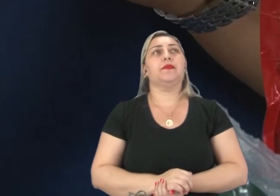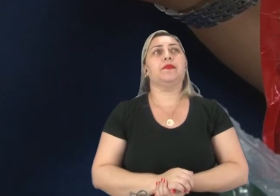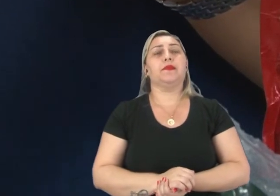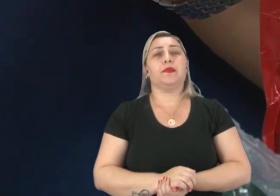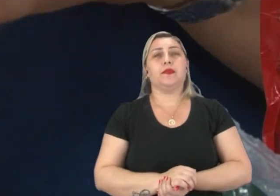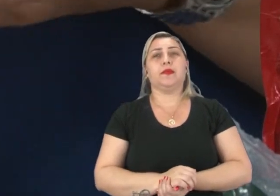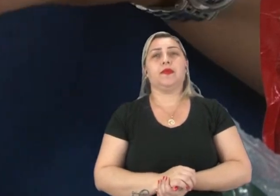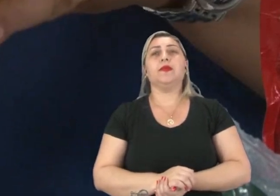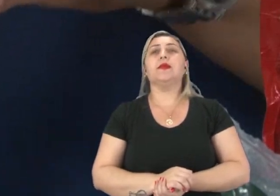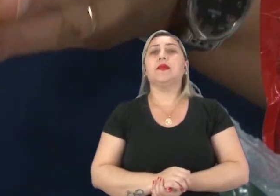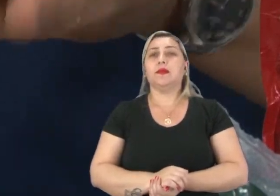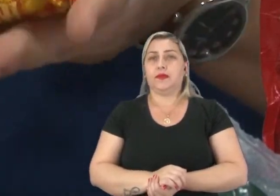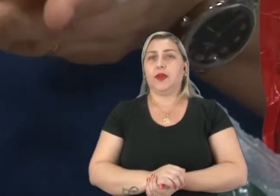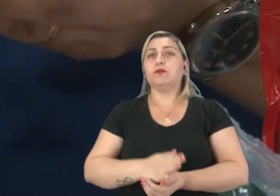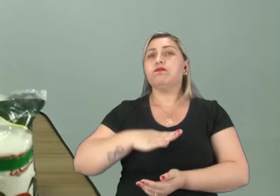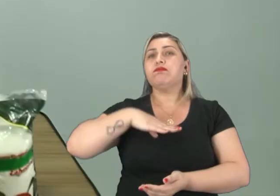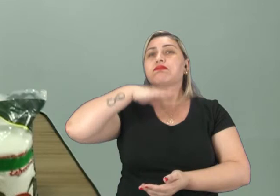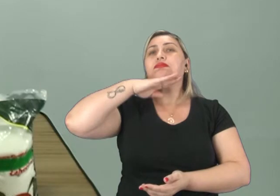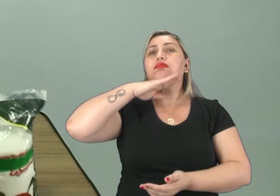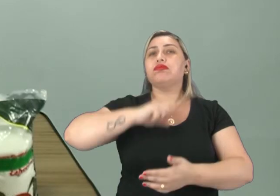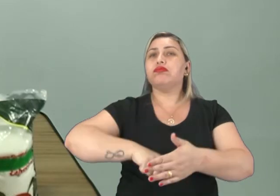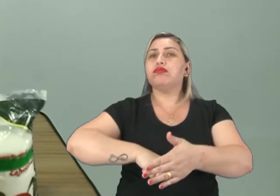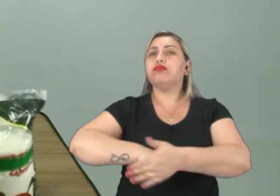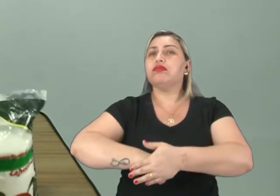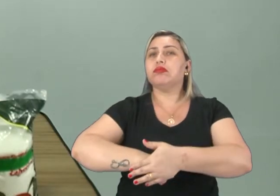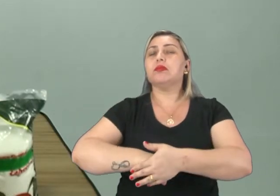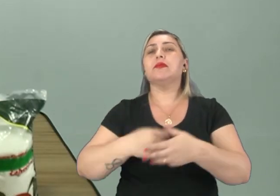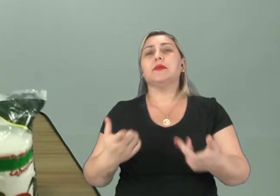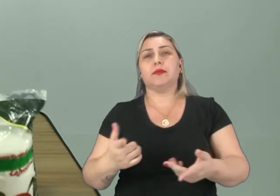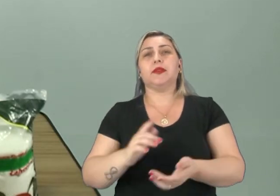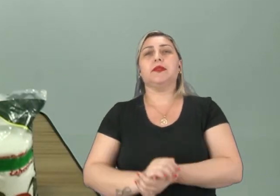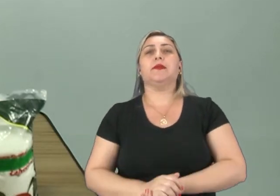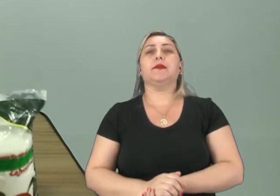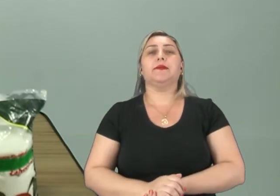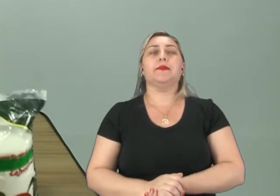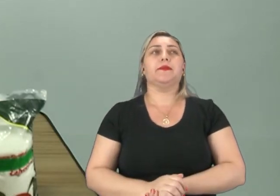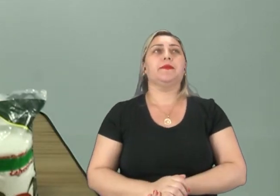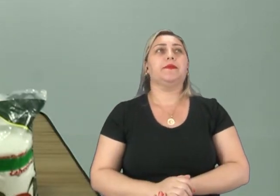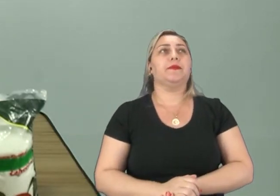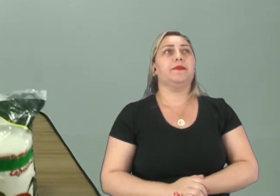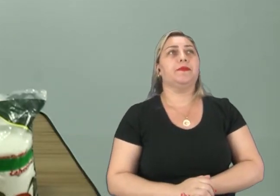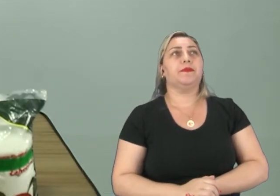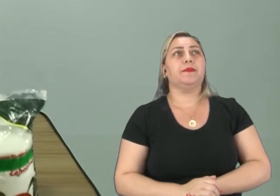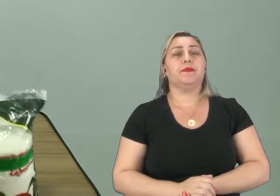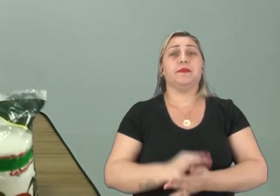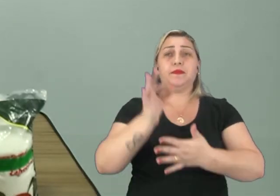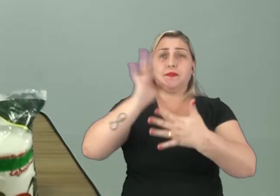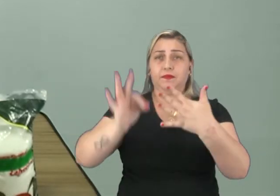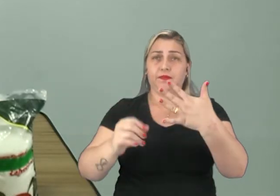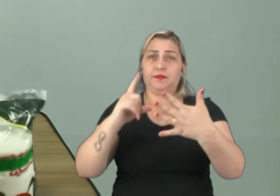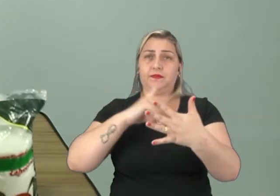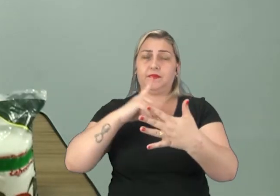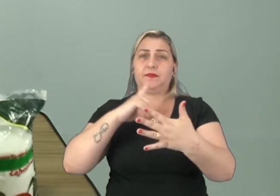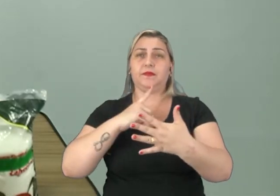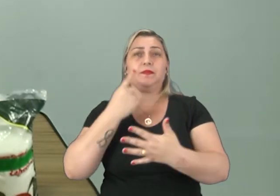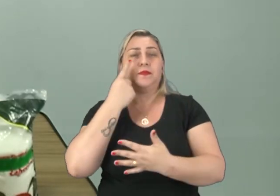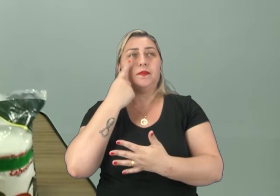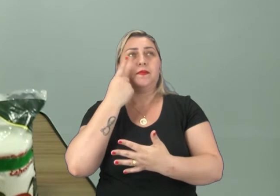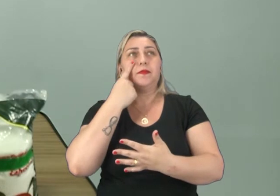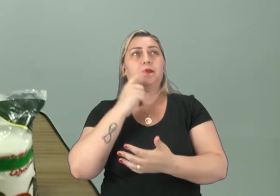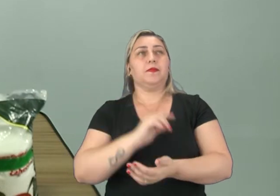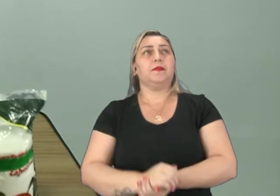deixa saciado por mais tempo também, o cuscuz, né? Vamos ver aqui o ingrediente dele. Olha